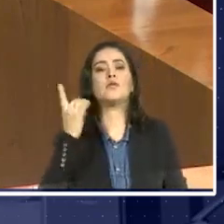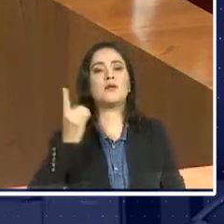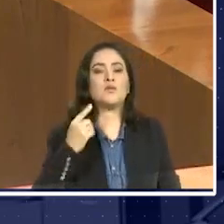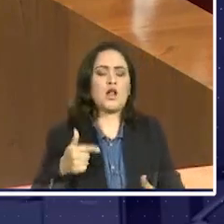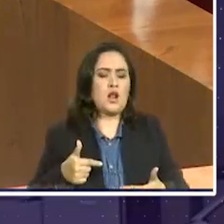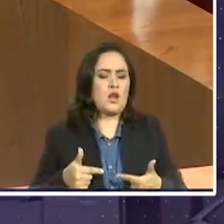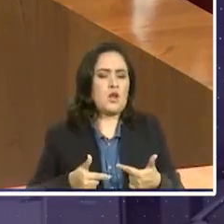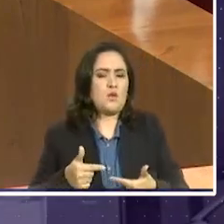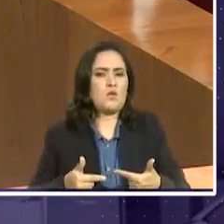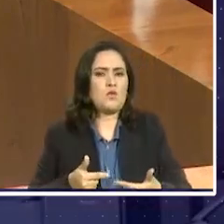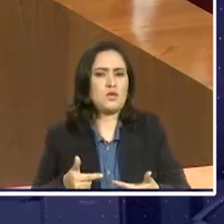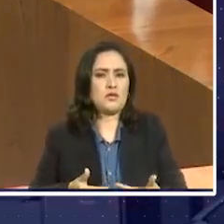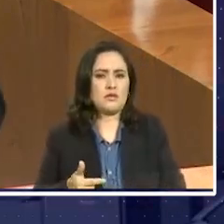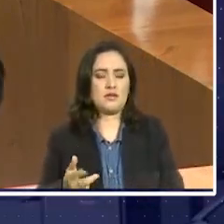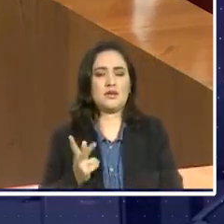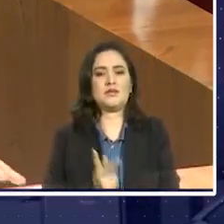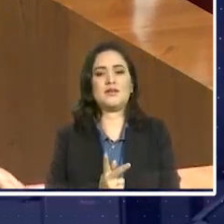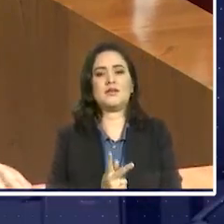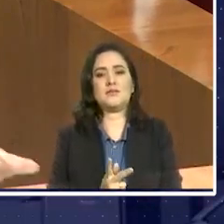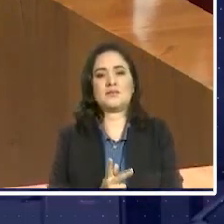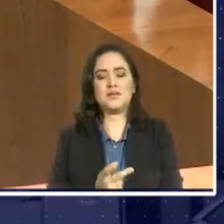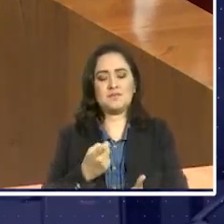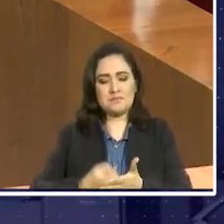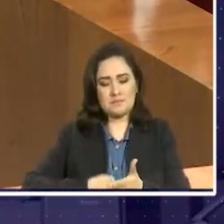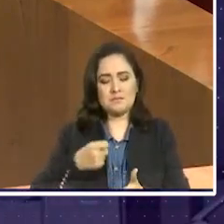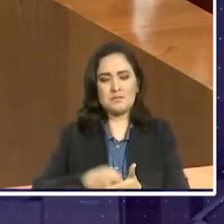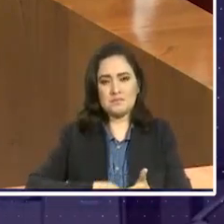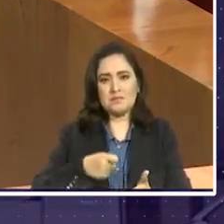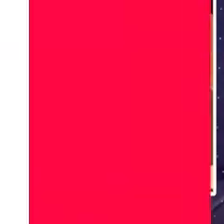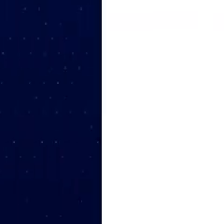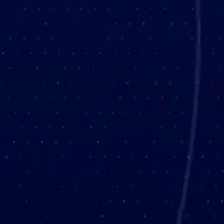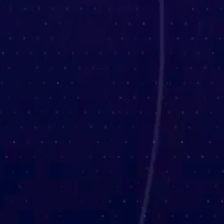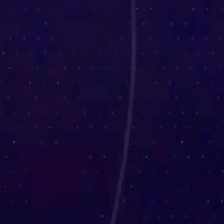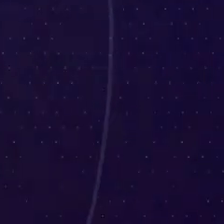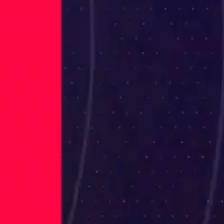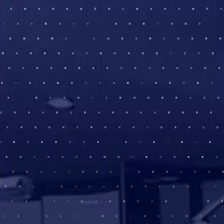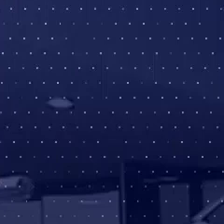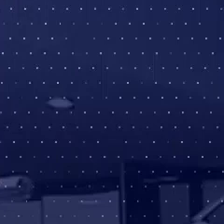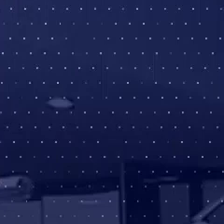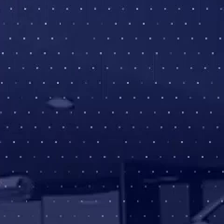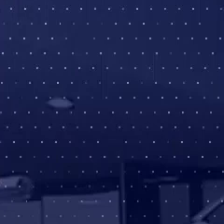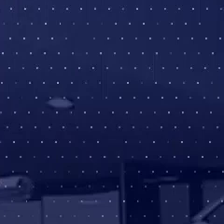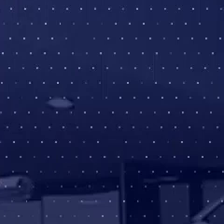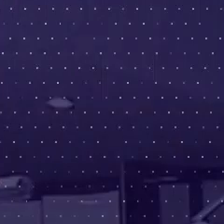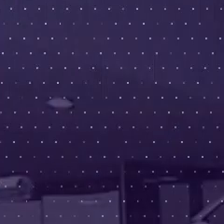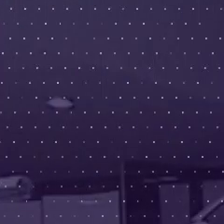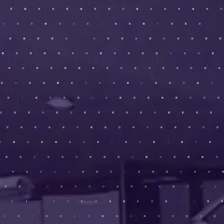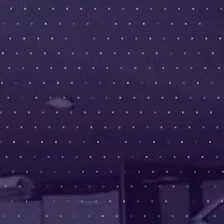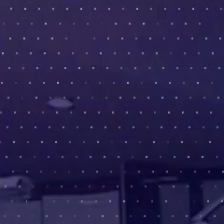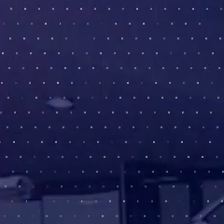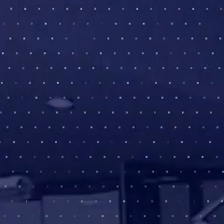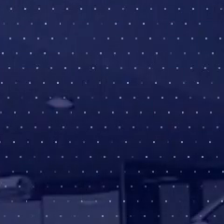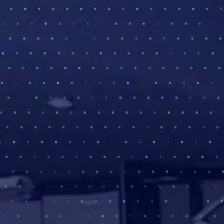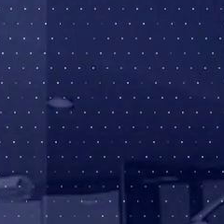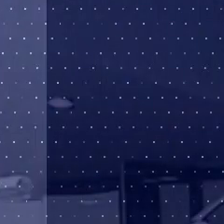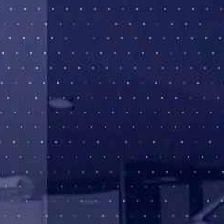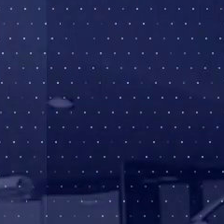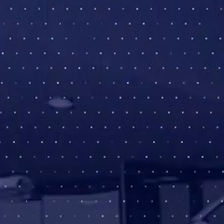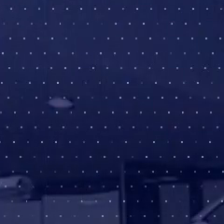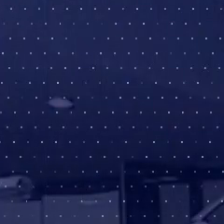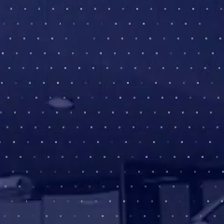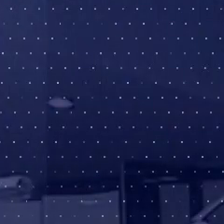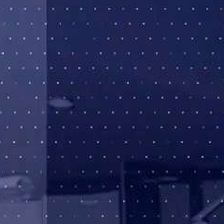ao secretário de Estado da Saúde, Tiago José Mendes Fernandes. Outras notícias no nosso site